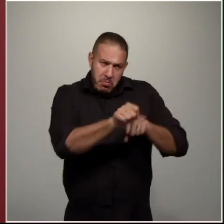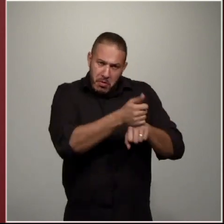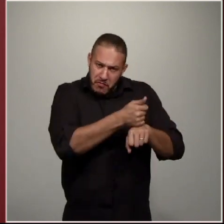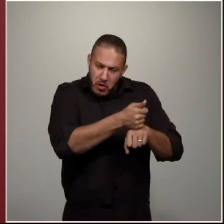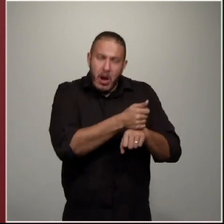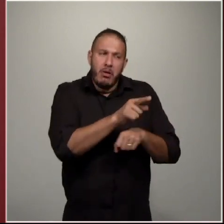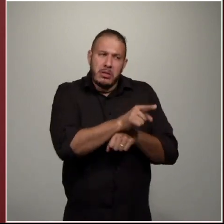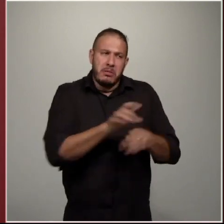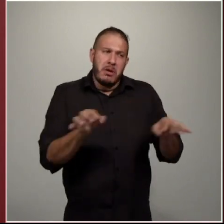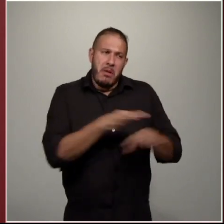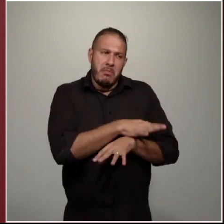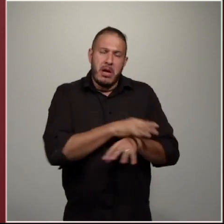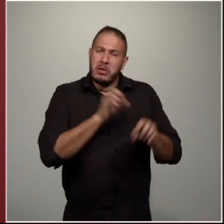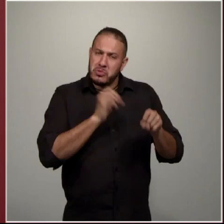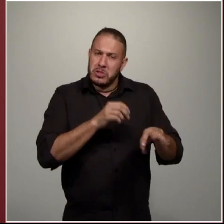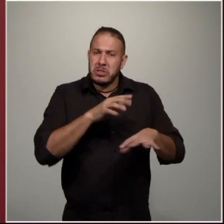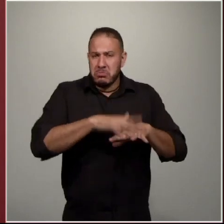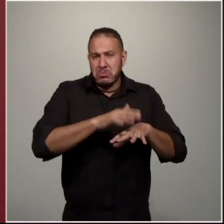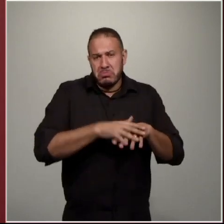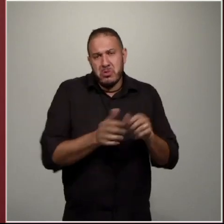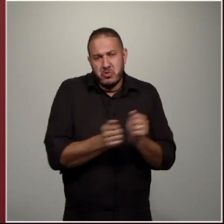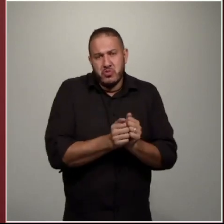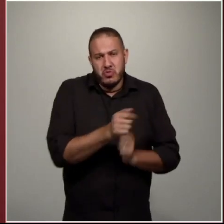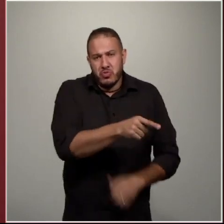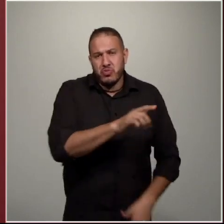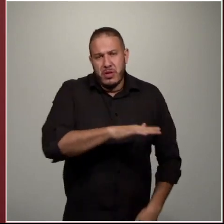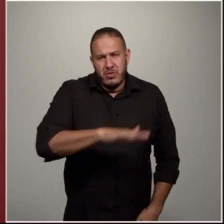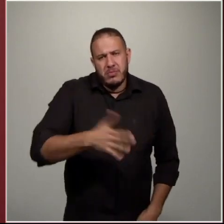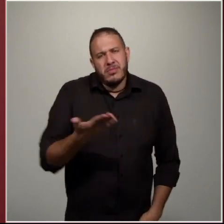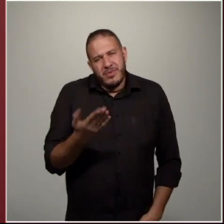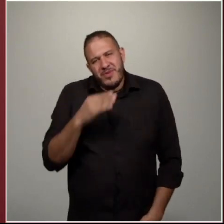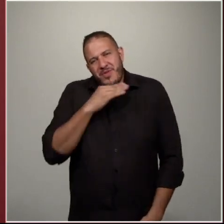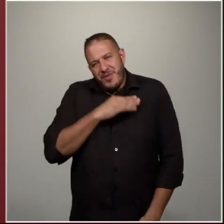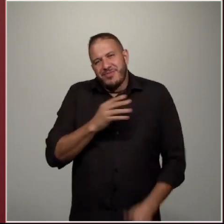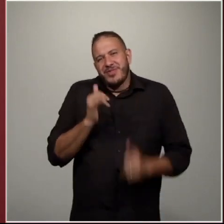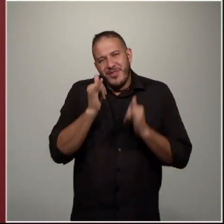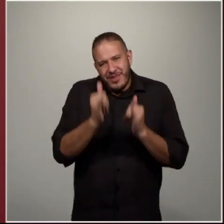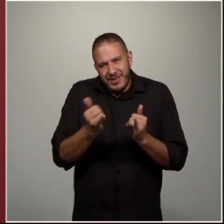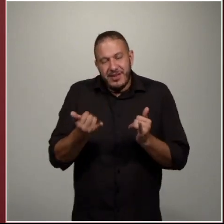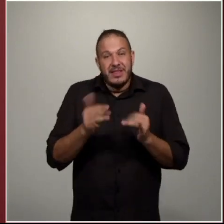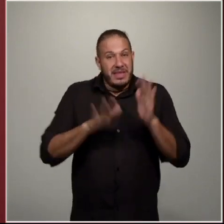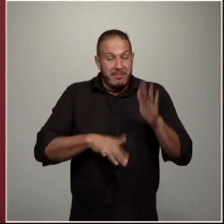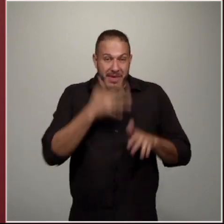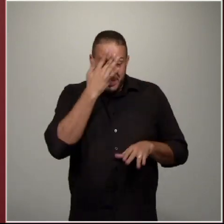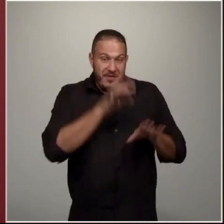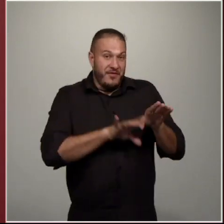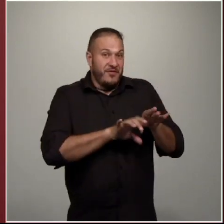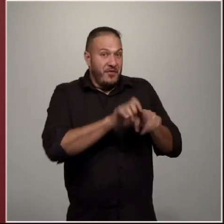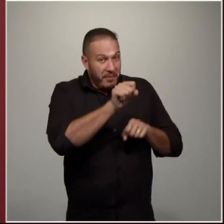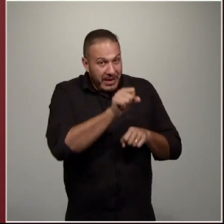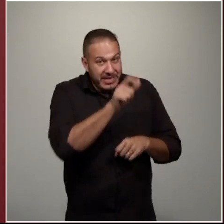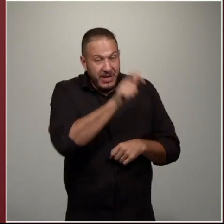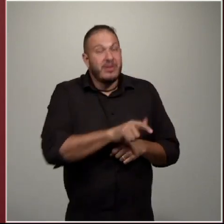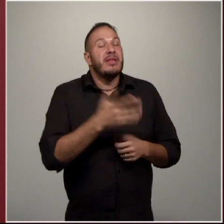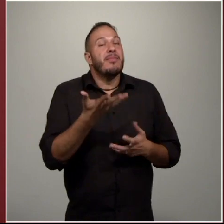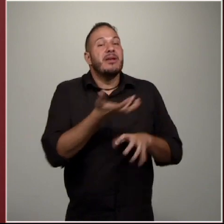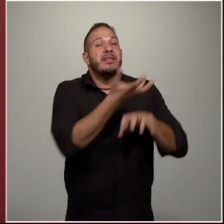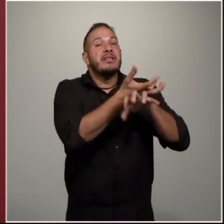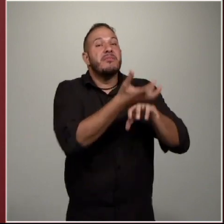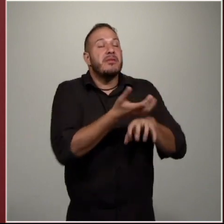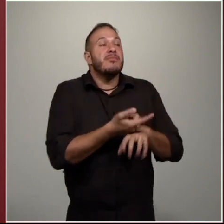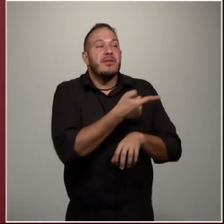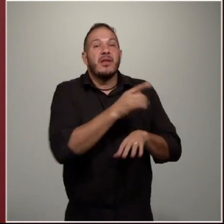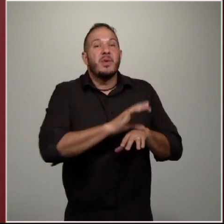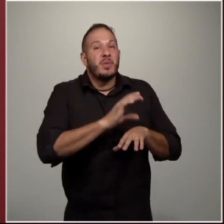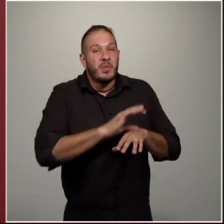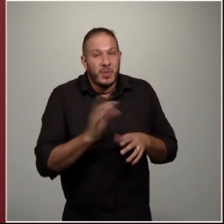ensino de matemática com com os seus alunos né é claro que eu como eu disse é uma questão de informação depende da das disciplinas que ele curso